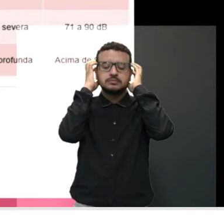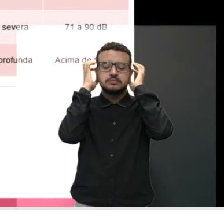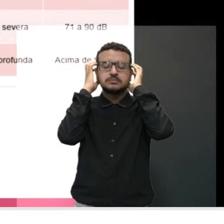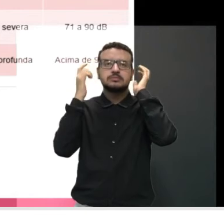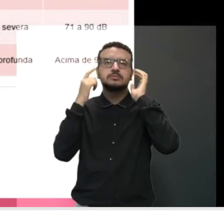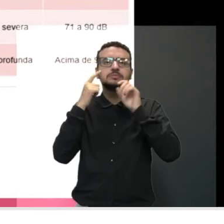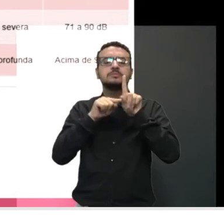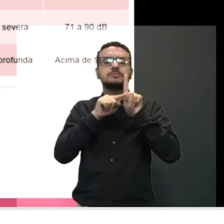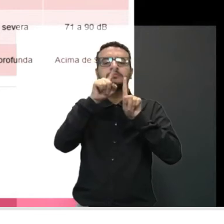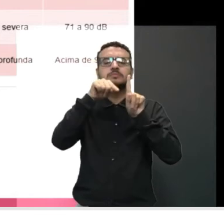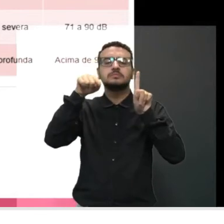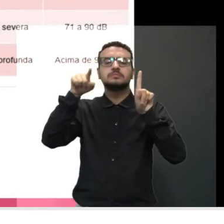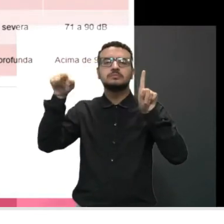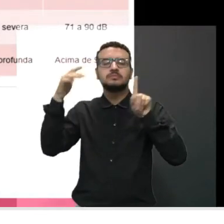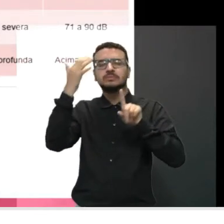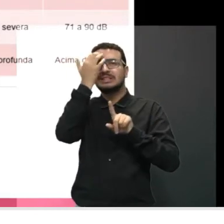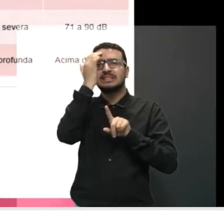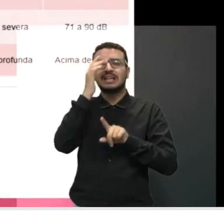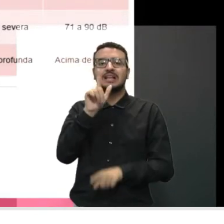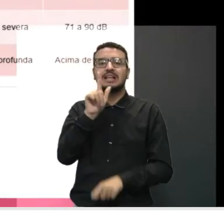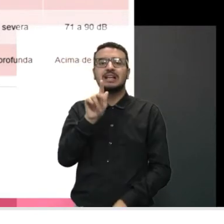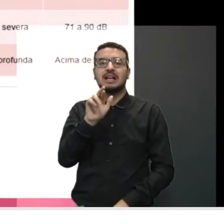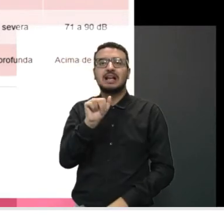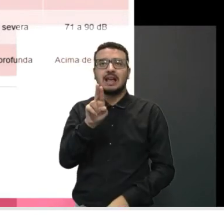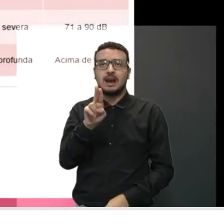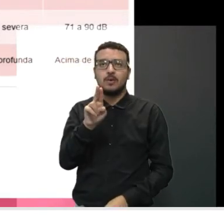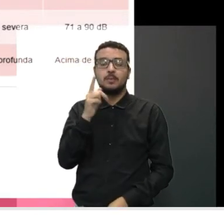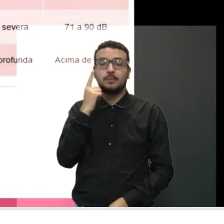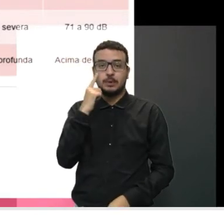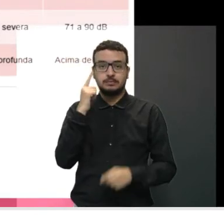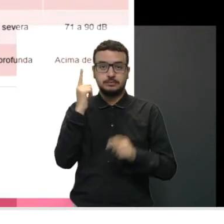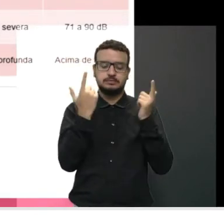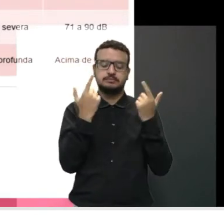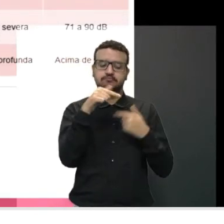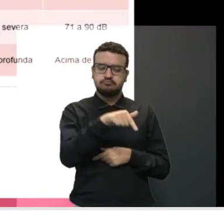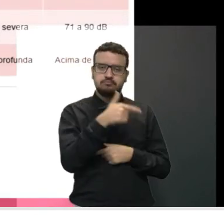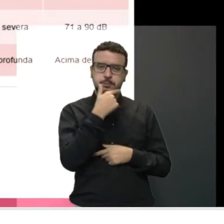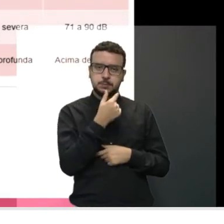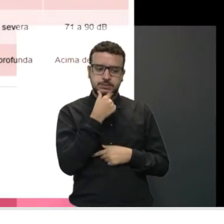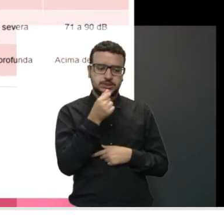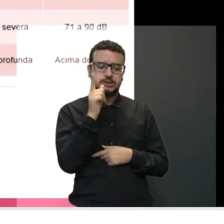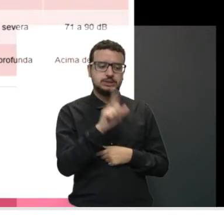é bilateral, neurosensorial, cóclea. Agora vamos ver o grau de João Pedro.